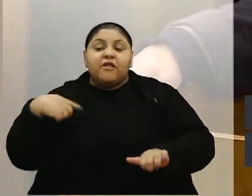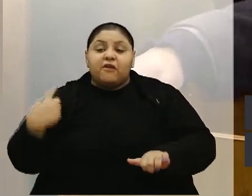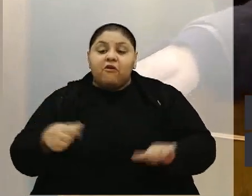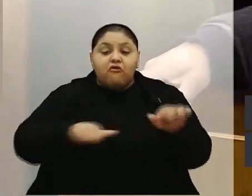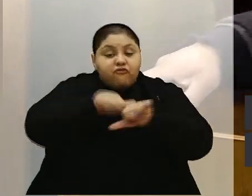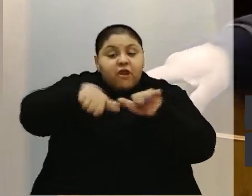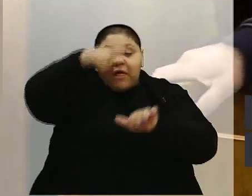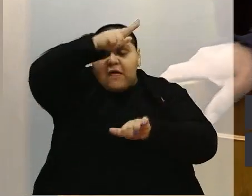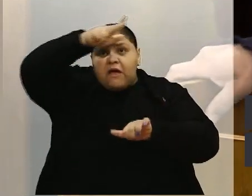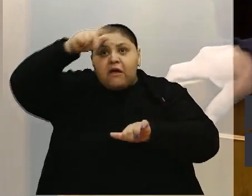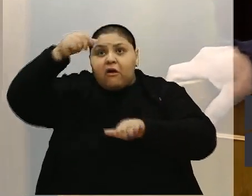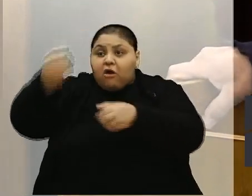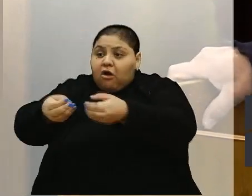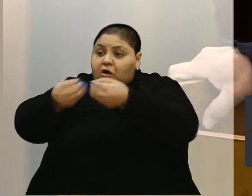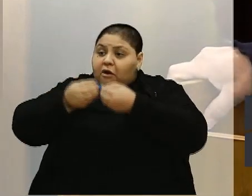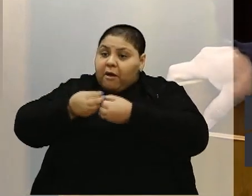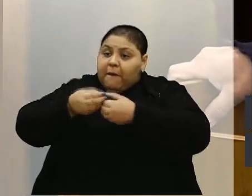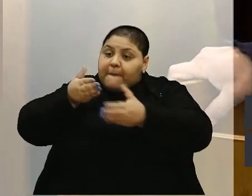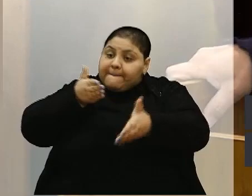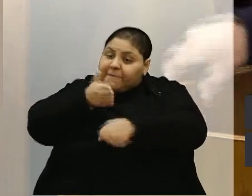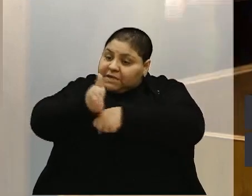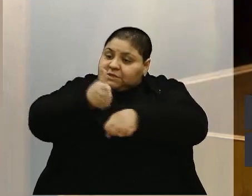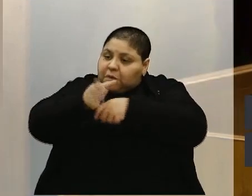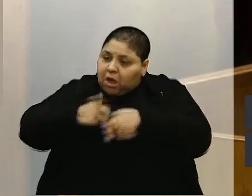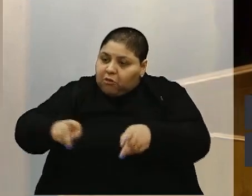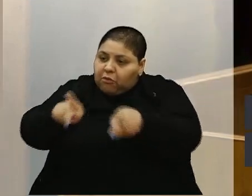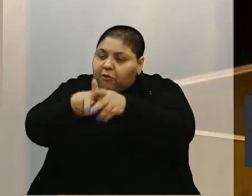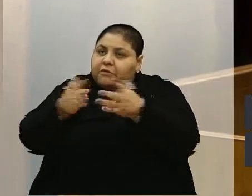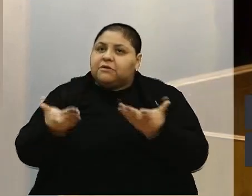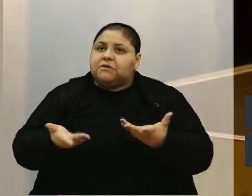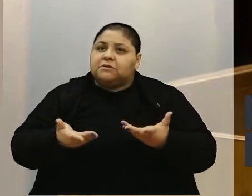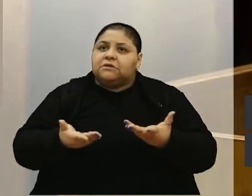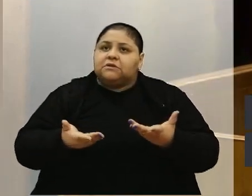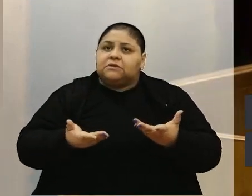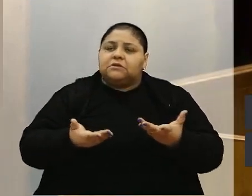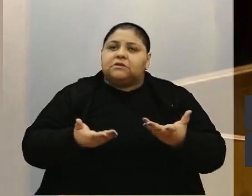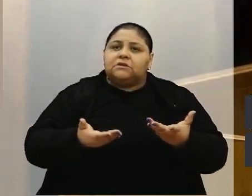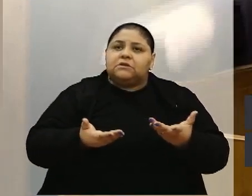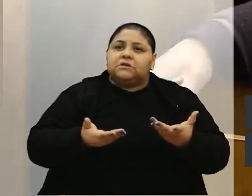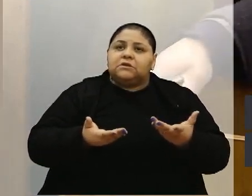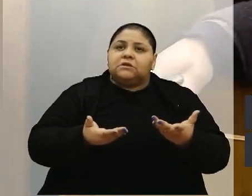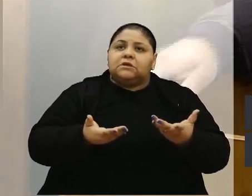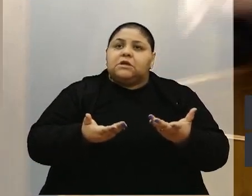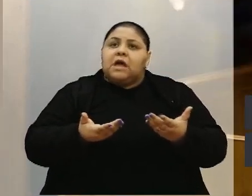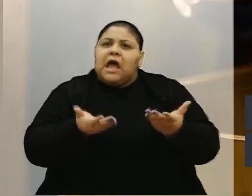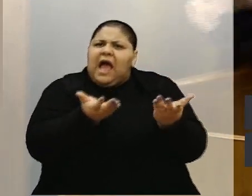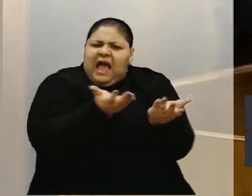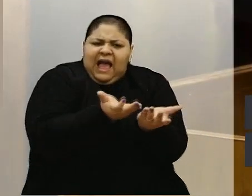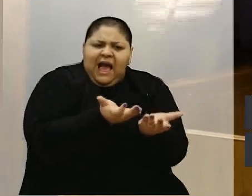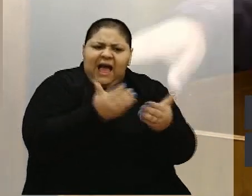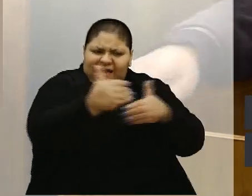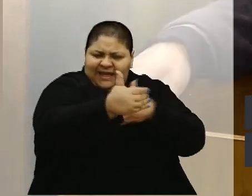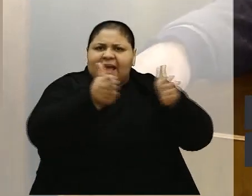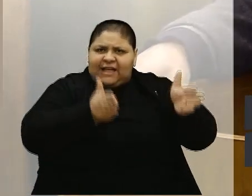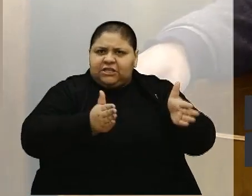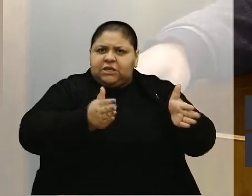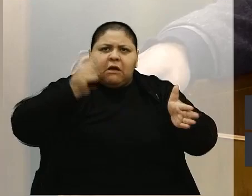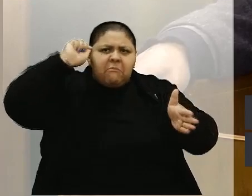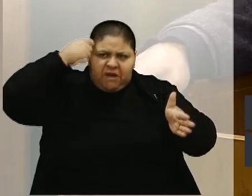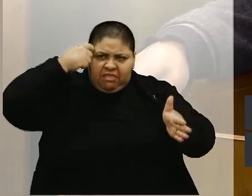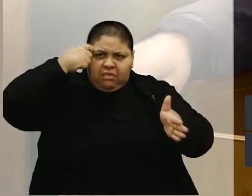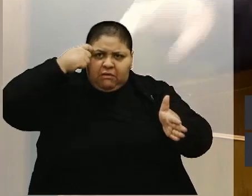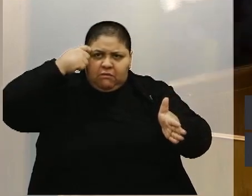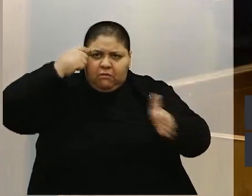prefeito, traga a participação popular. Traga a caixa preta que durante anos o movimento comunitário lutou para que fosse